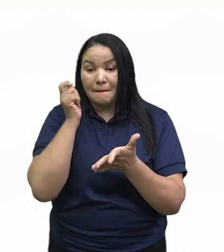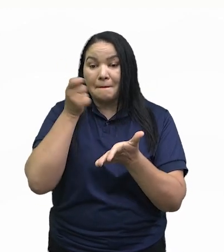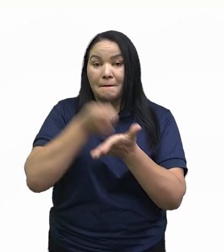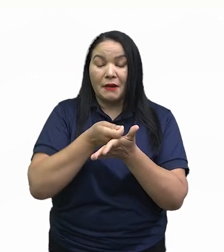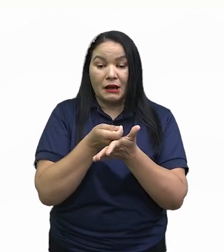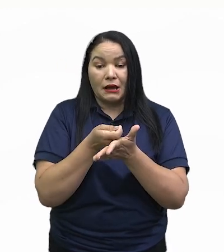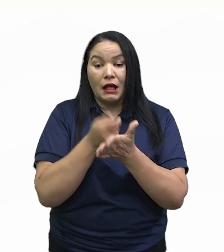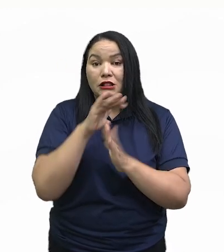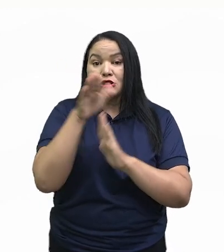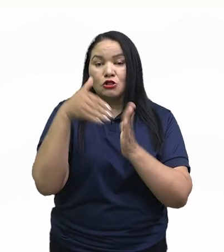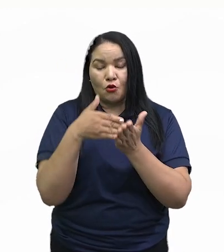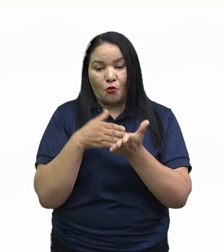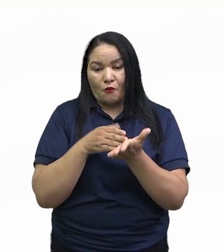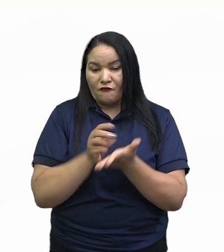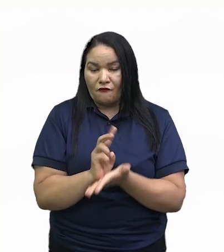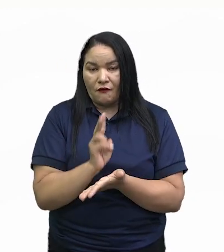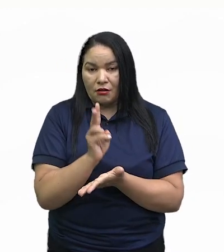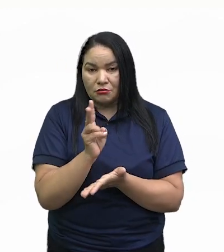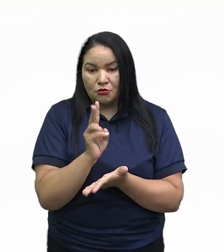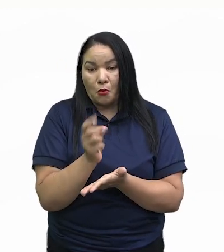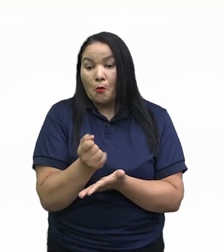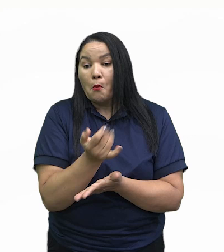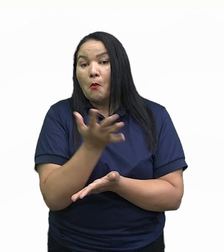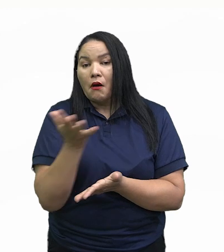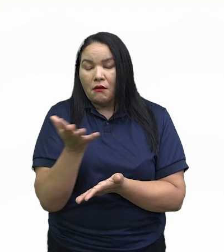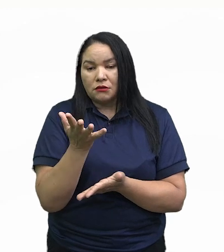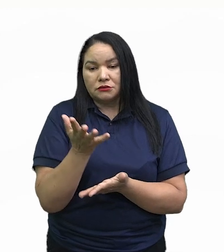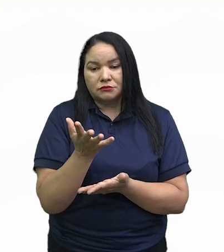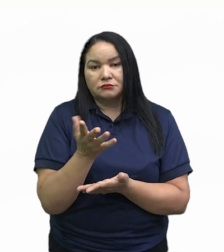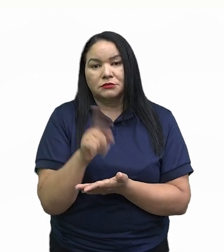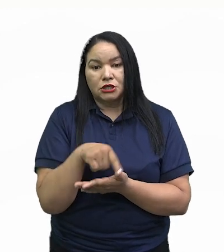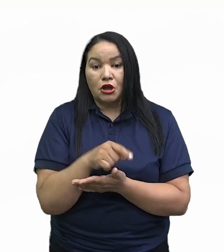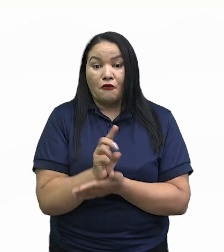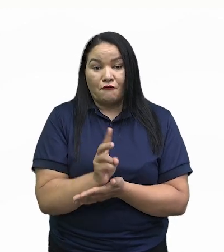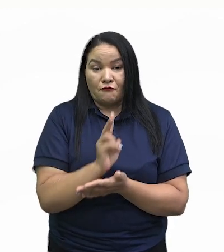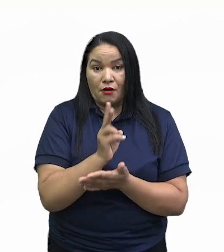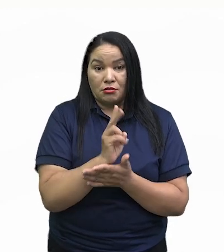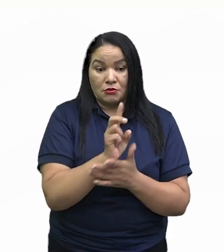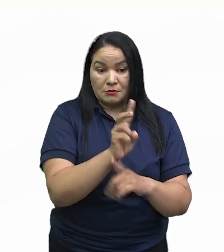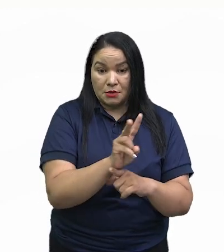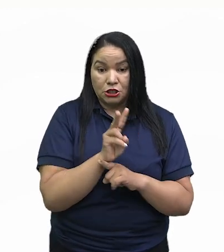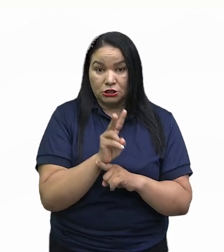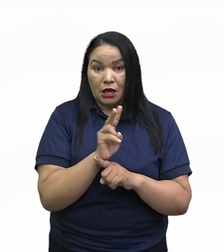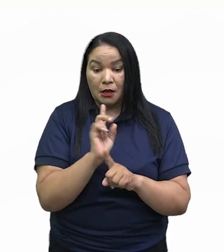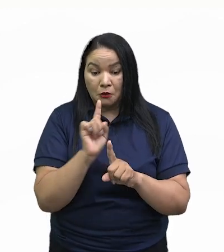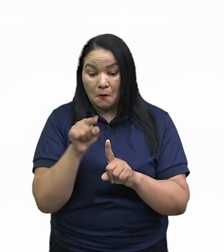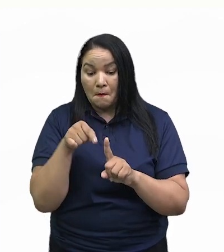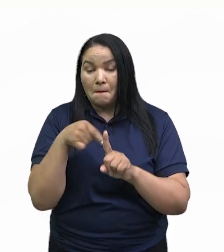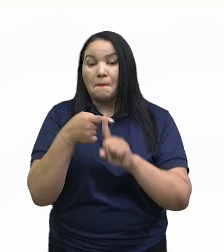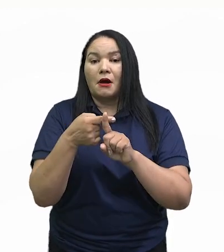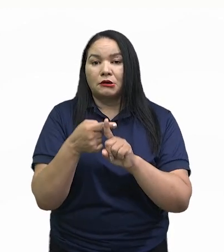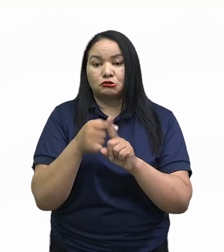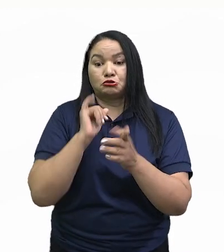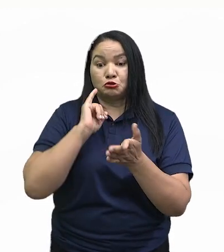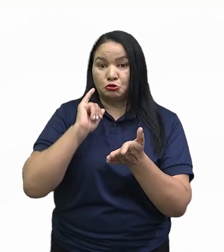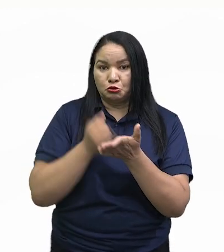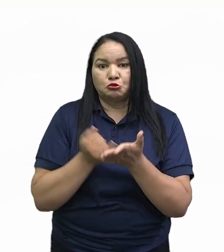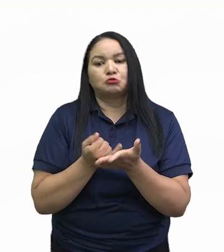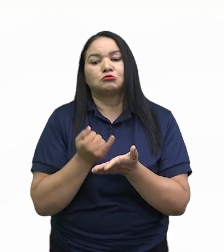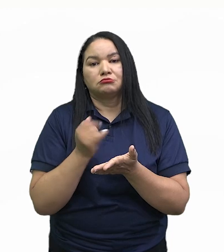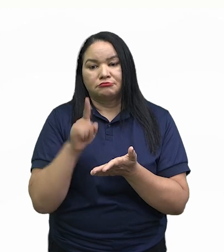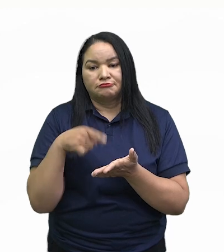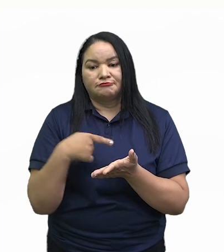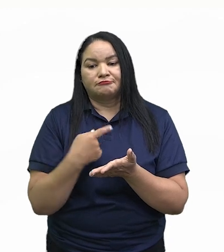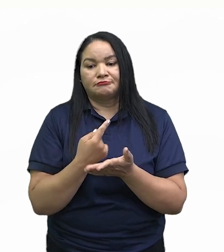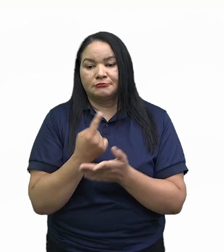montante. Qual é esse montante? Será o valor que ela pegou emprestado, acrescido dos juros, que aí no caso foi